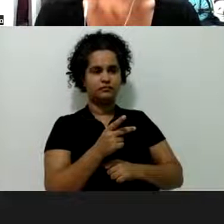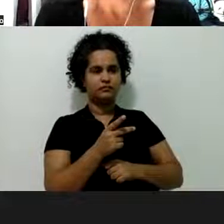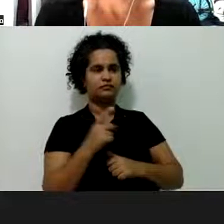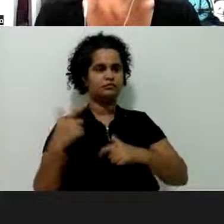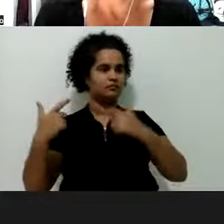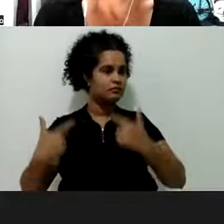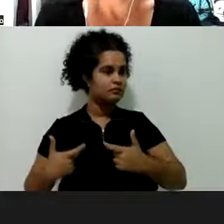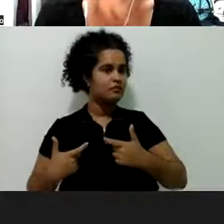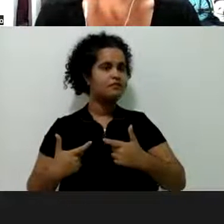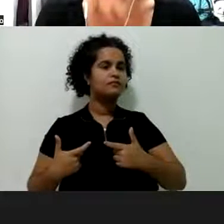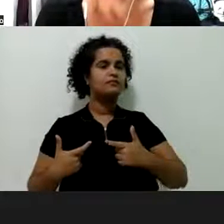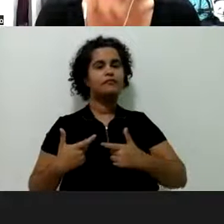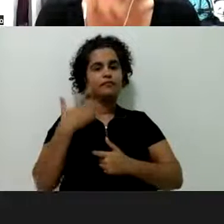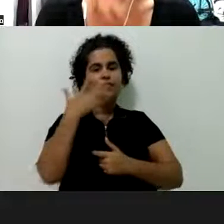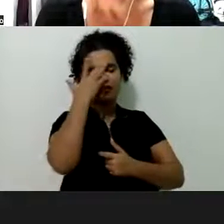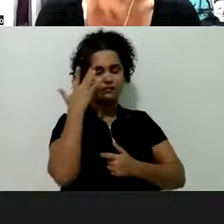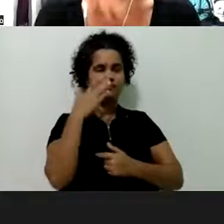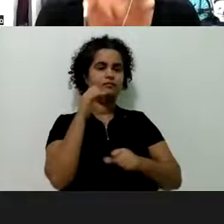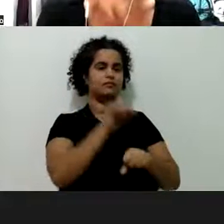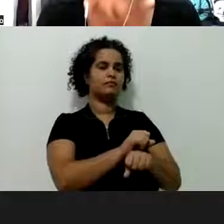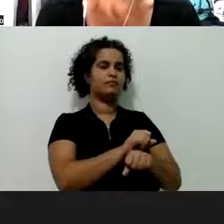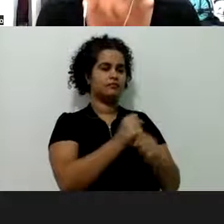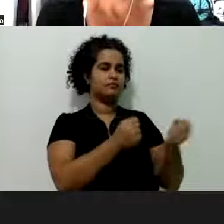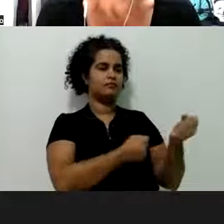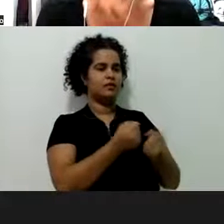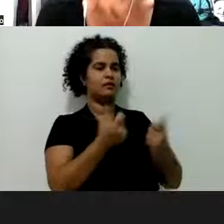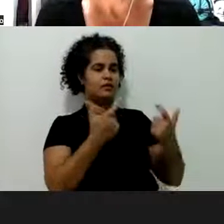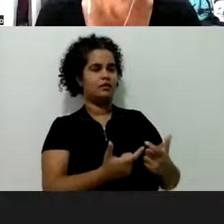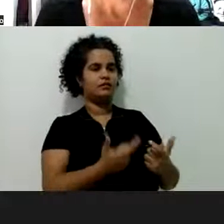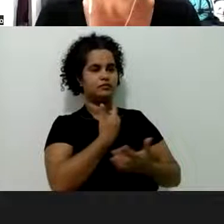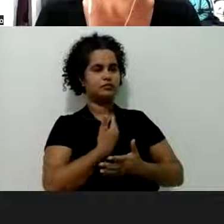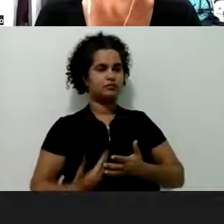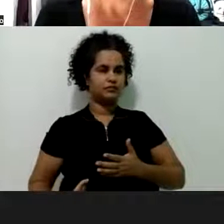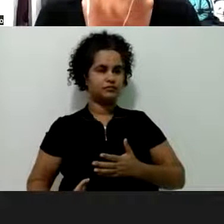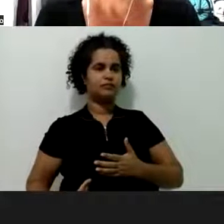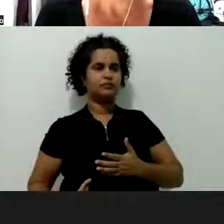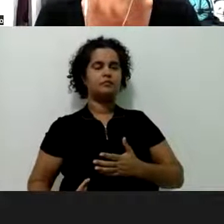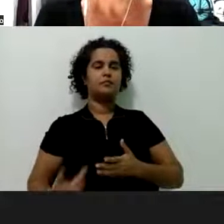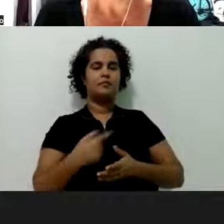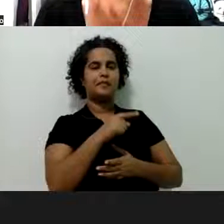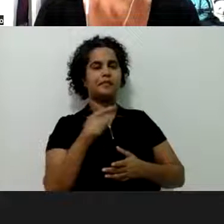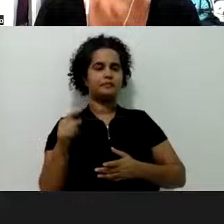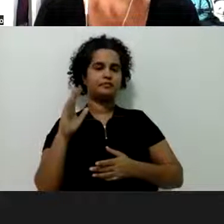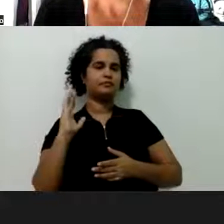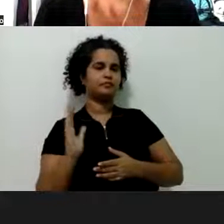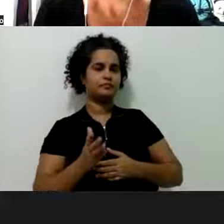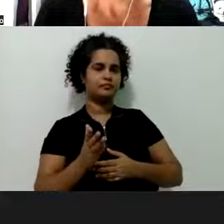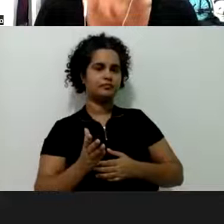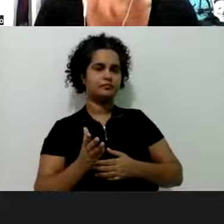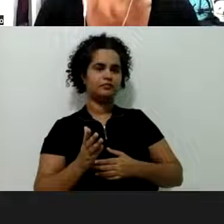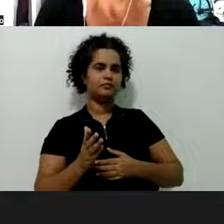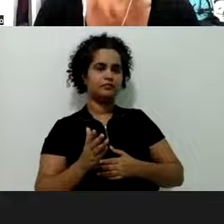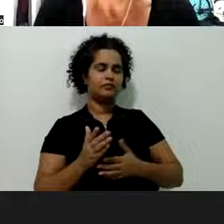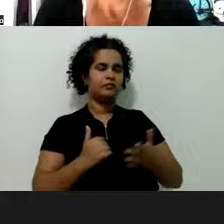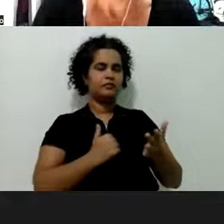lugar que as pessoas estacionam, que é espaço público, mas que para elas já é um bem adquirido,